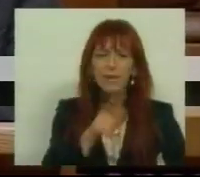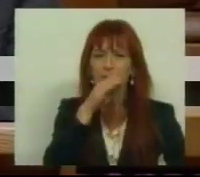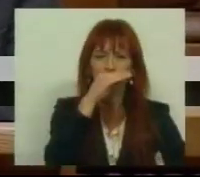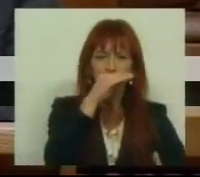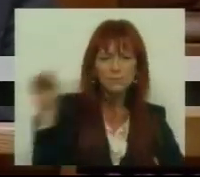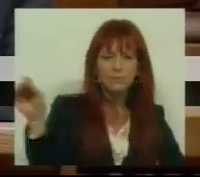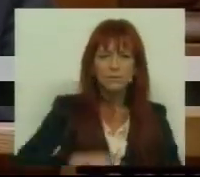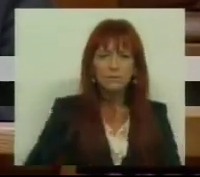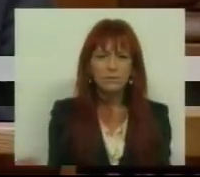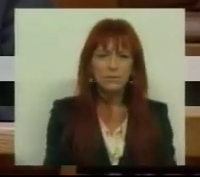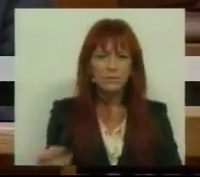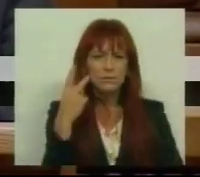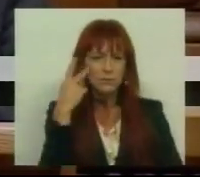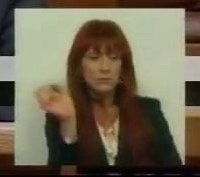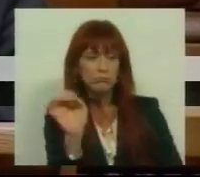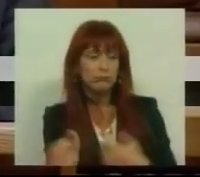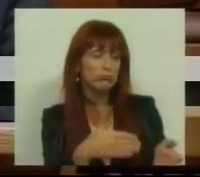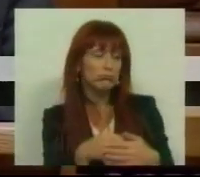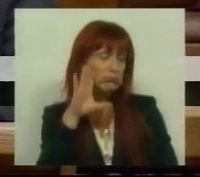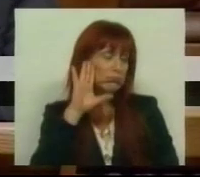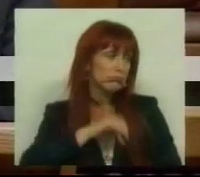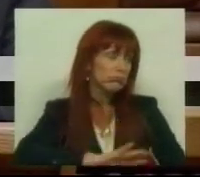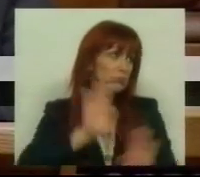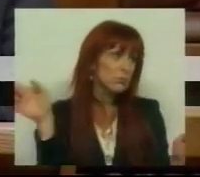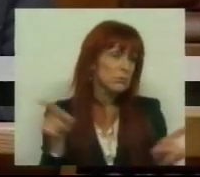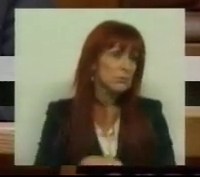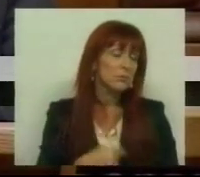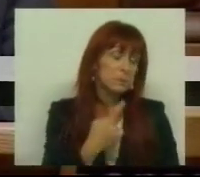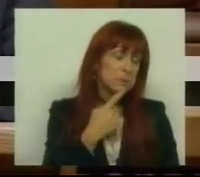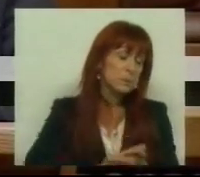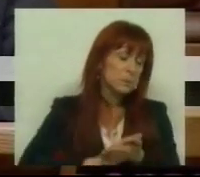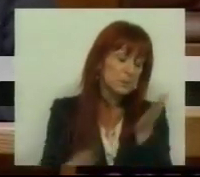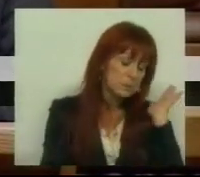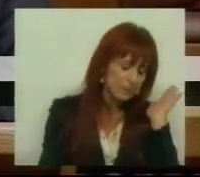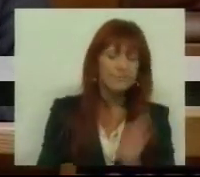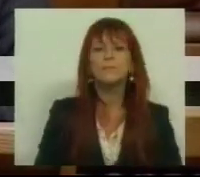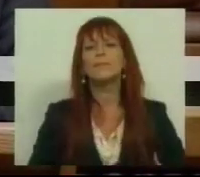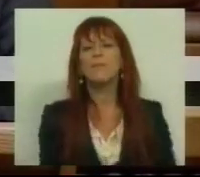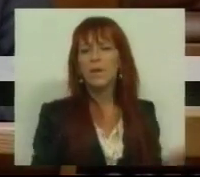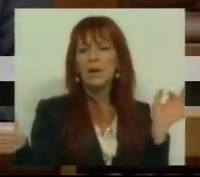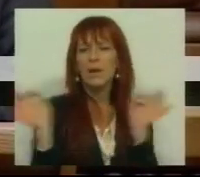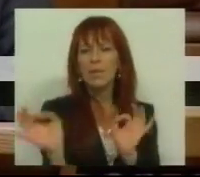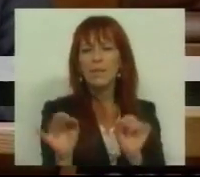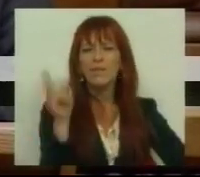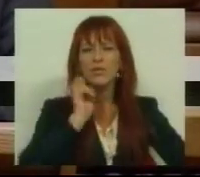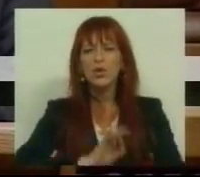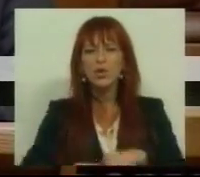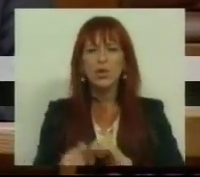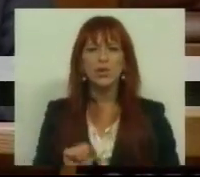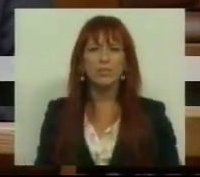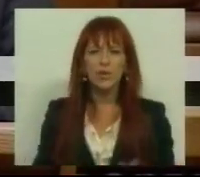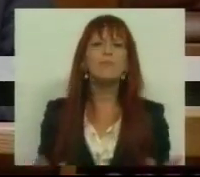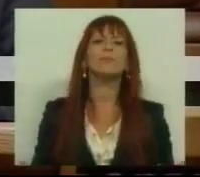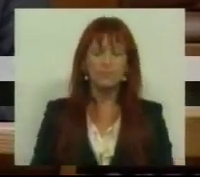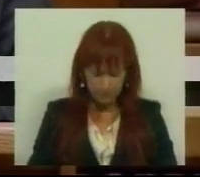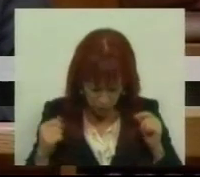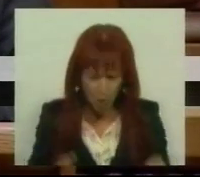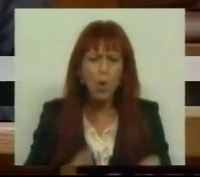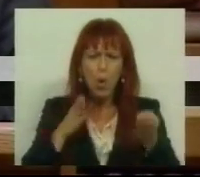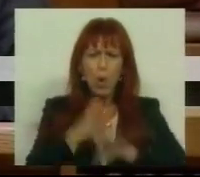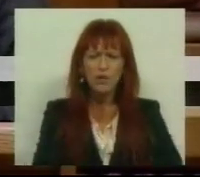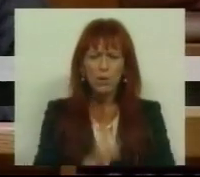calados, sem nada ver, sem nada saber, sem nada perceber, e preparavam, senhoras e senhores deputados, para